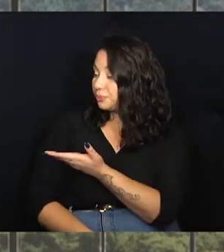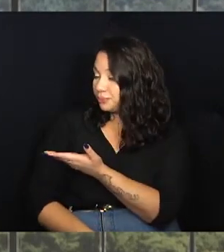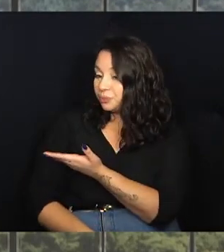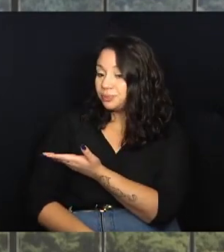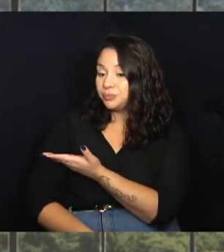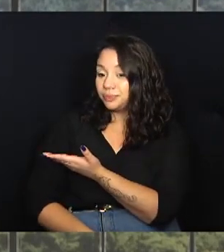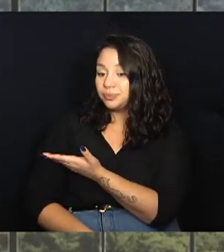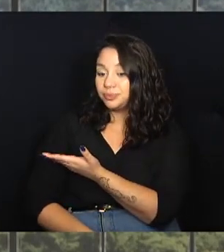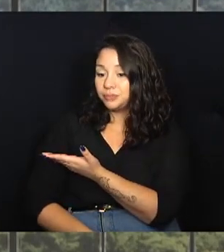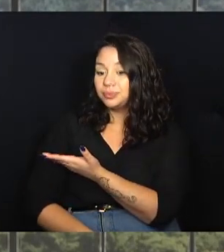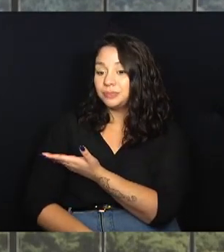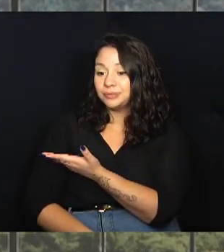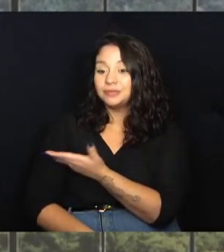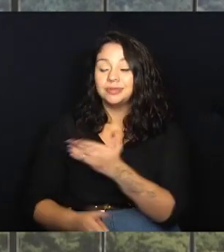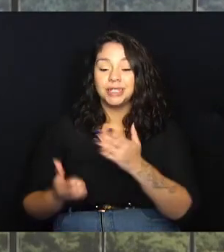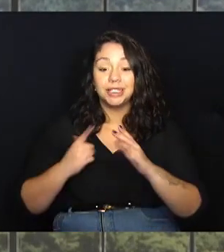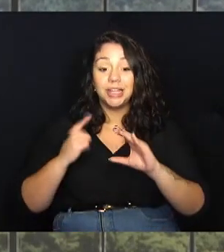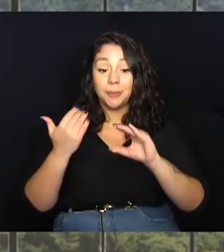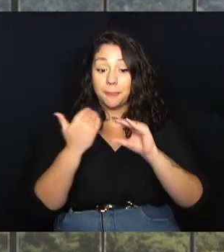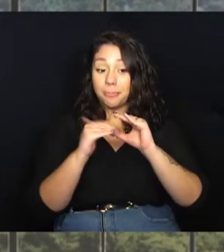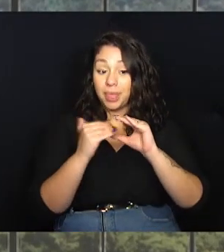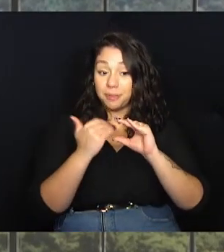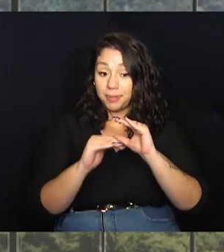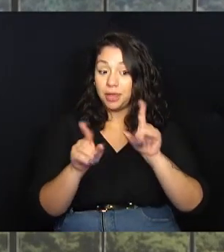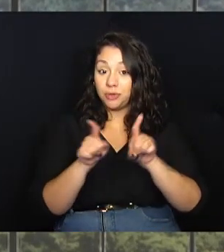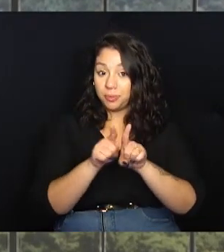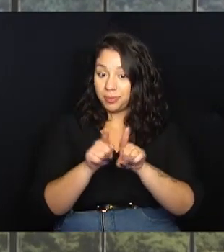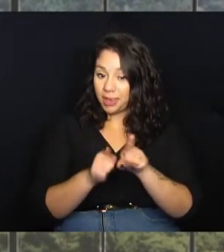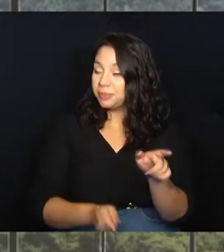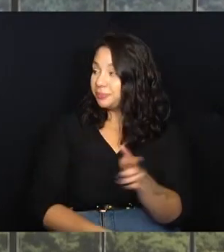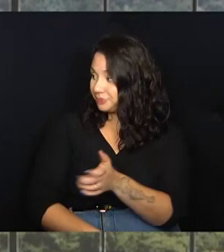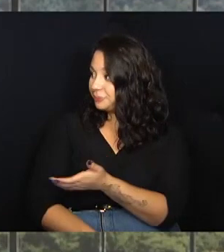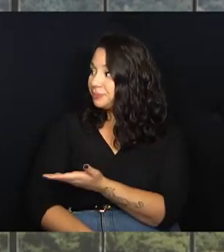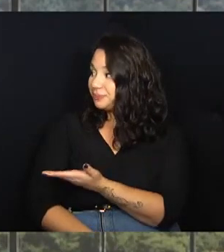3772-9696, tem um e-mail da Guardinha, que é